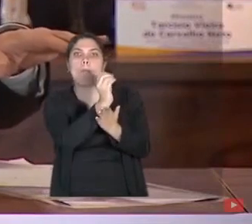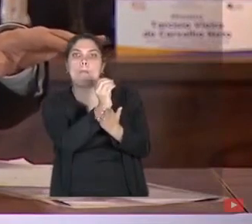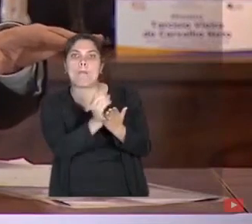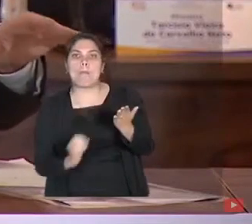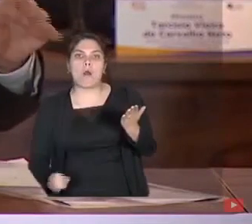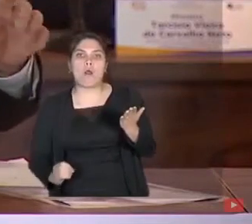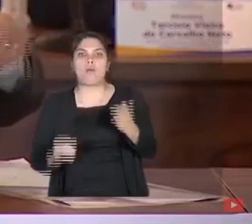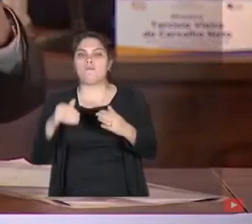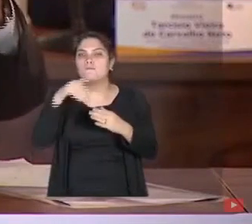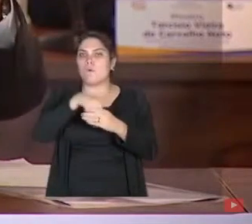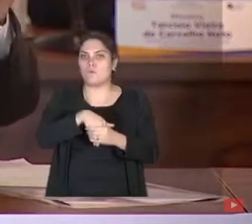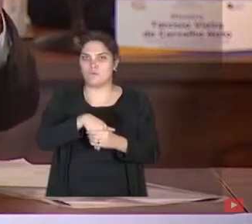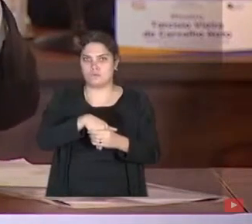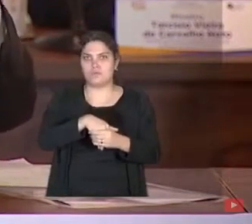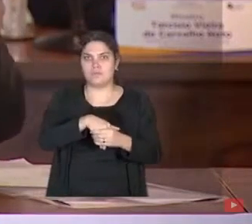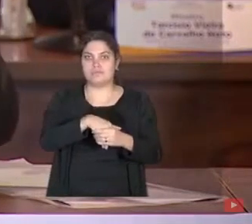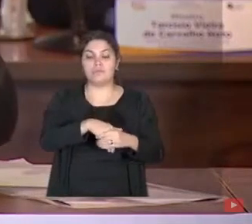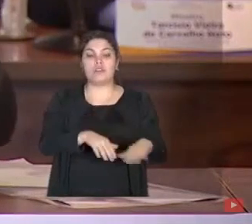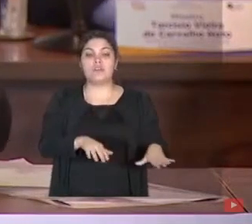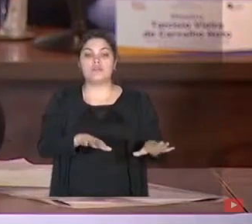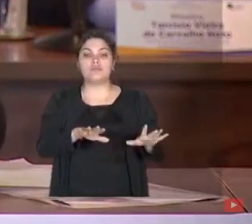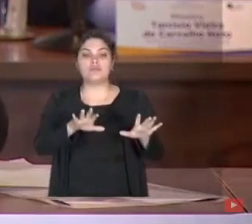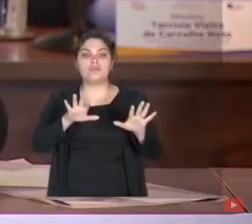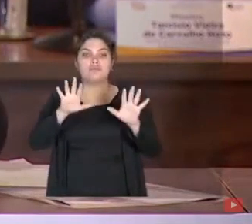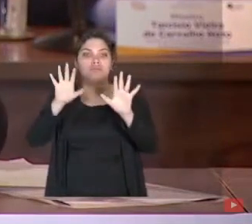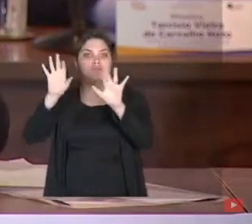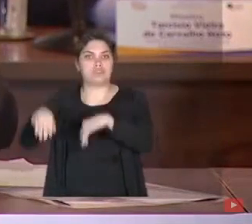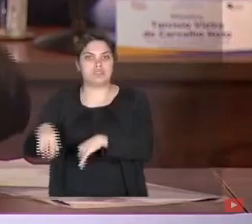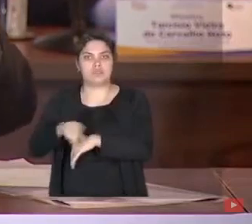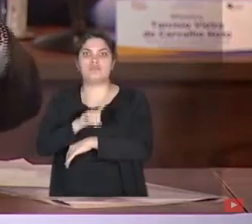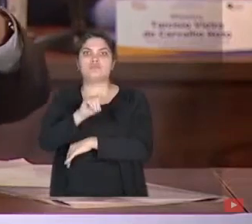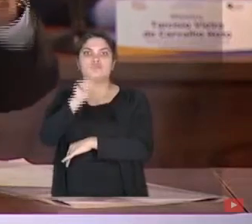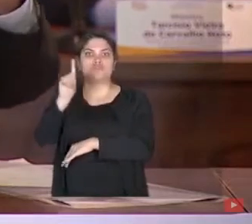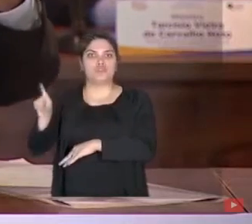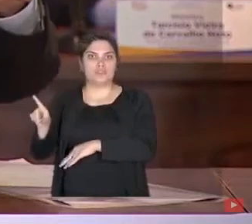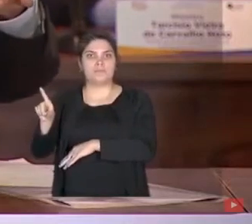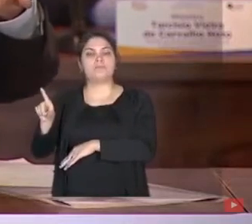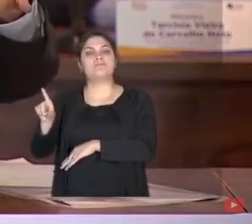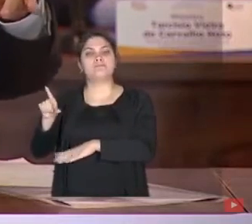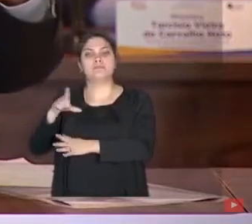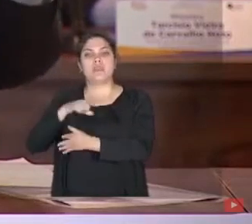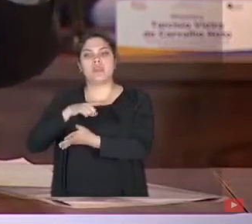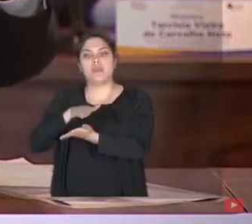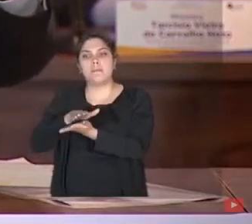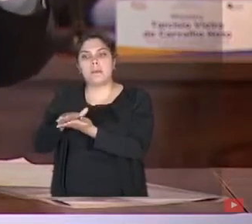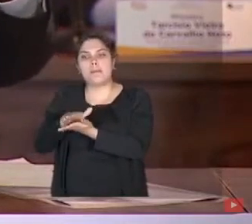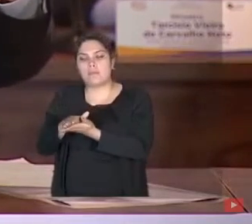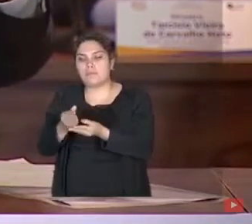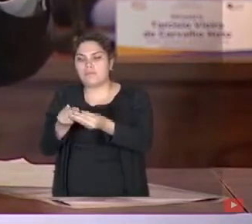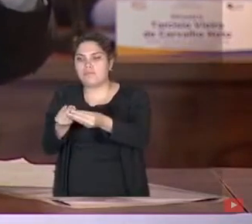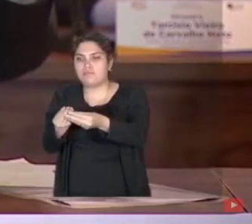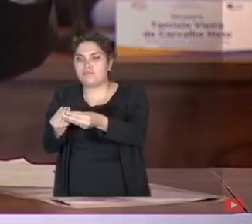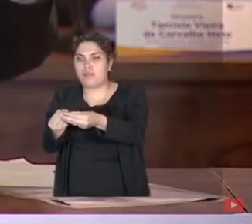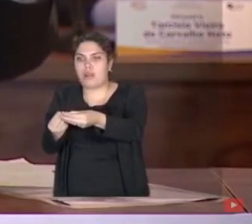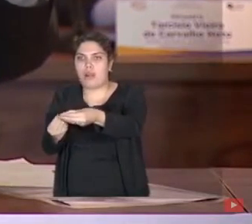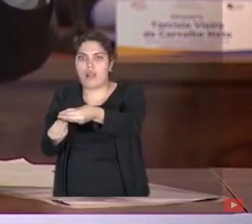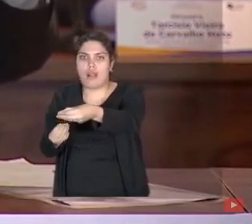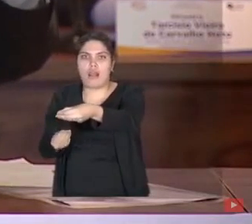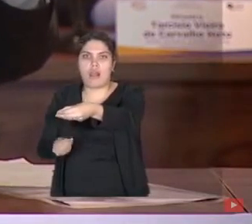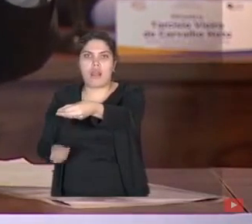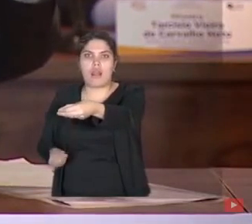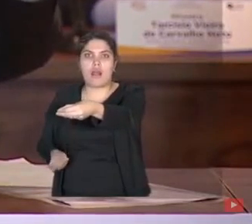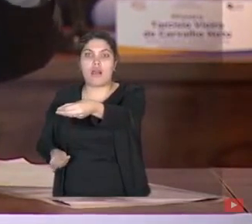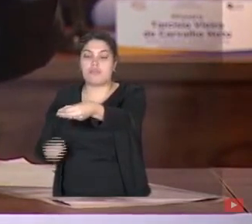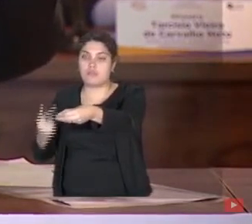naquela urna. E ao final do dia, se imprime o boletim